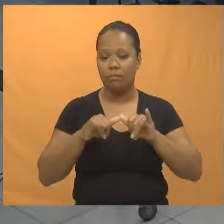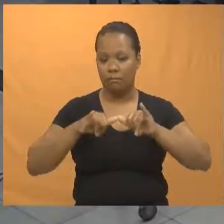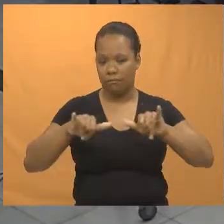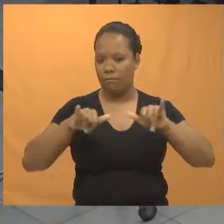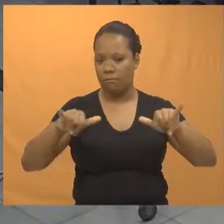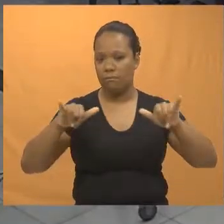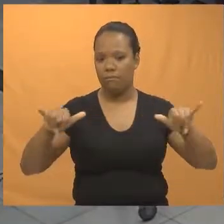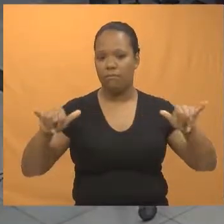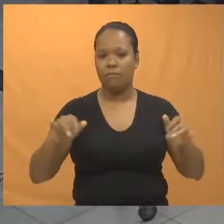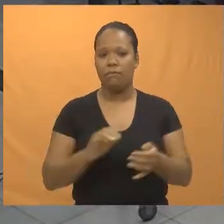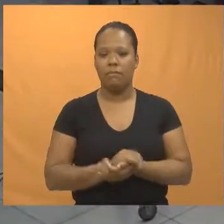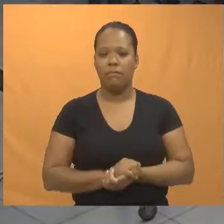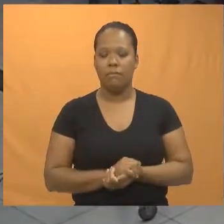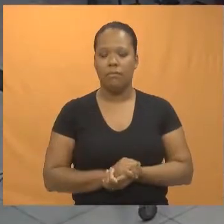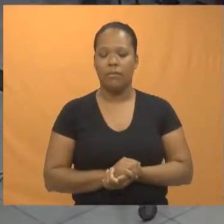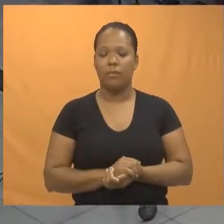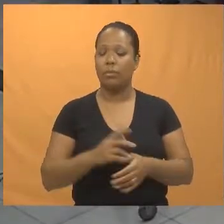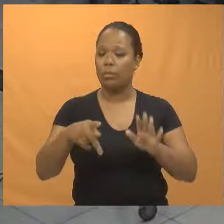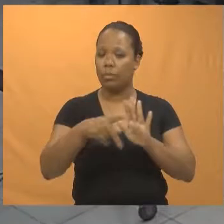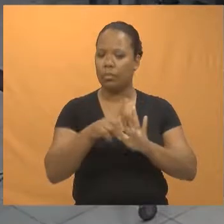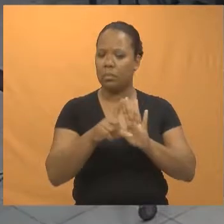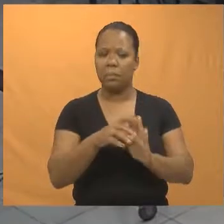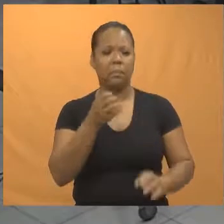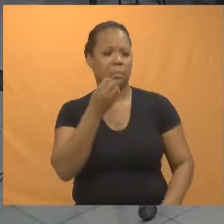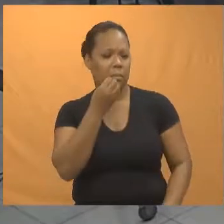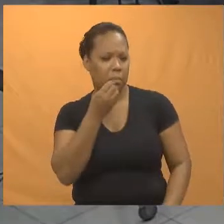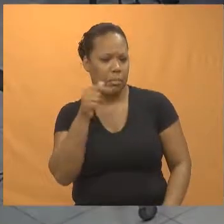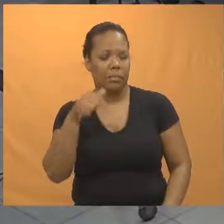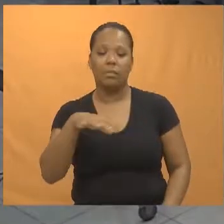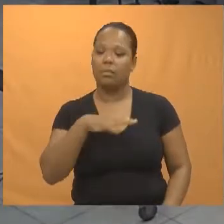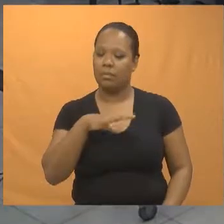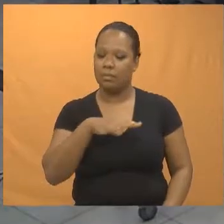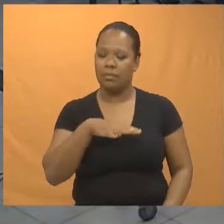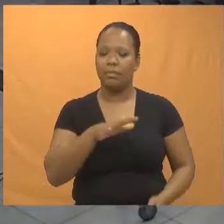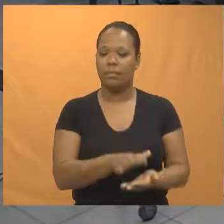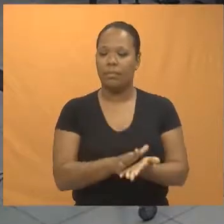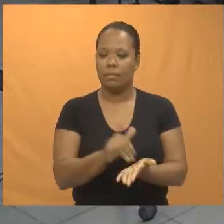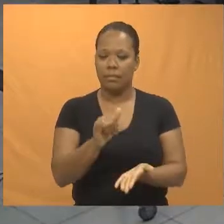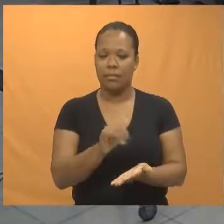vocês que o projeto vai ser muito bom para a cidade de Jacareí.